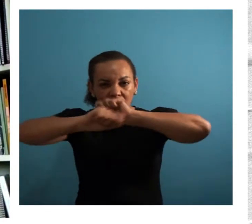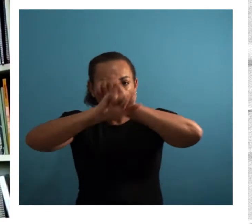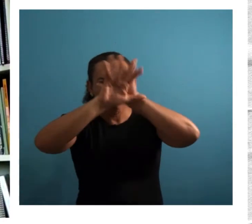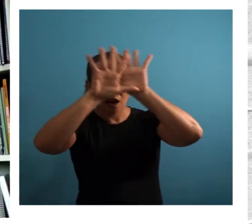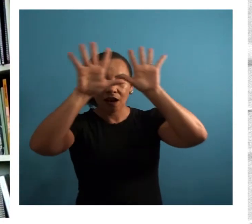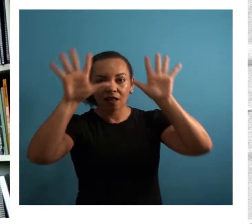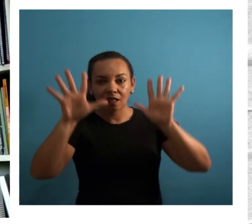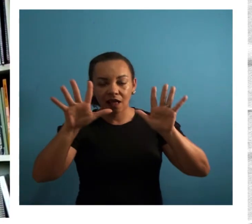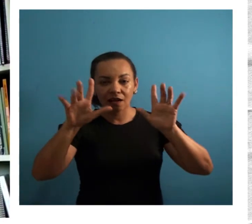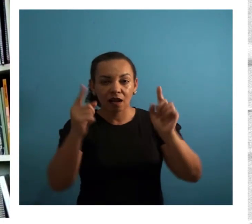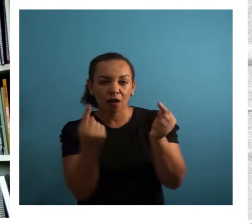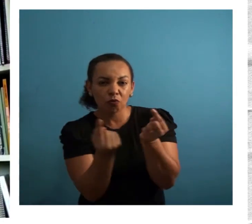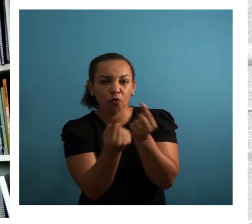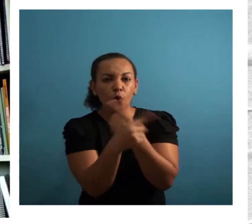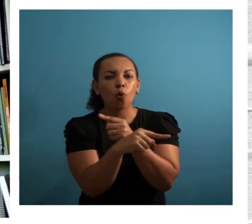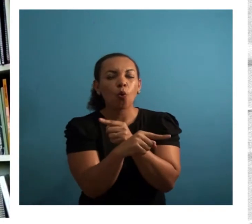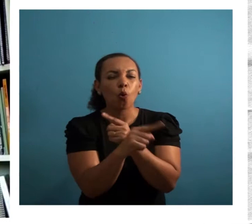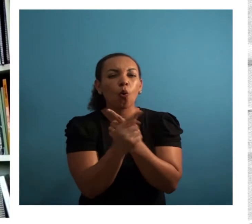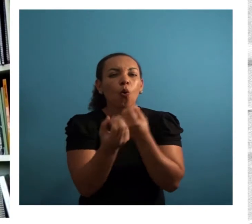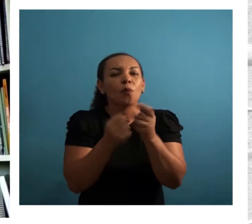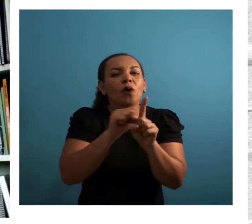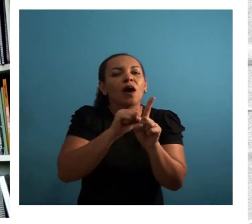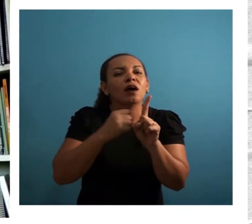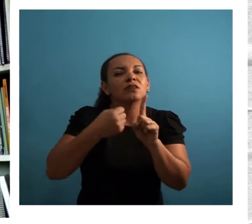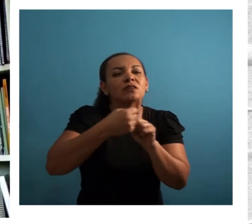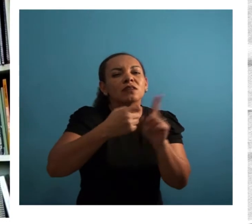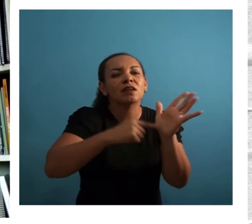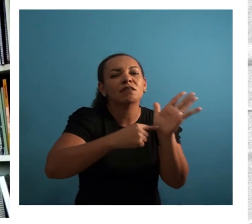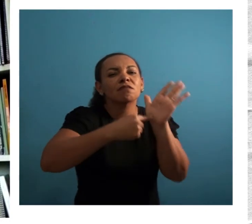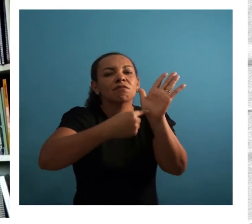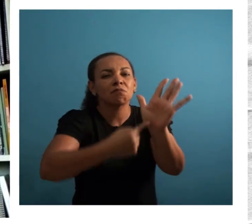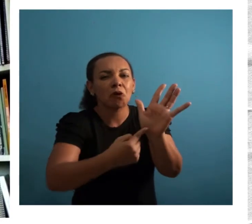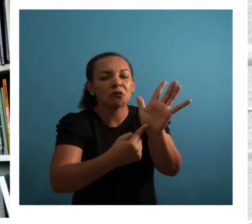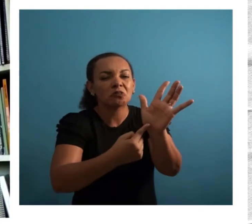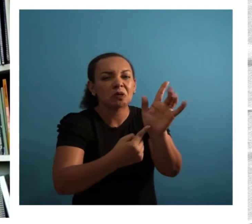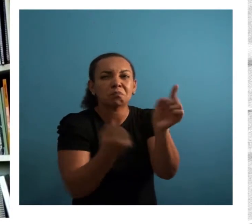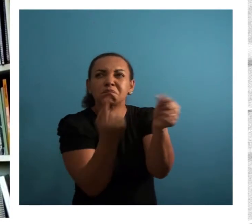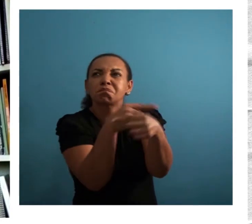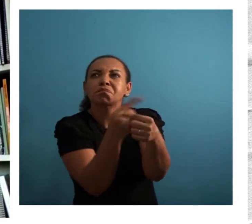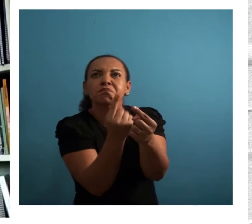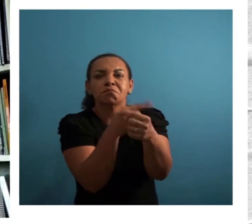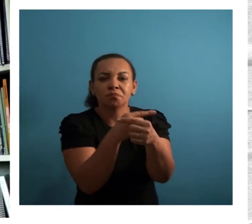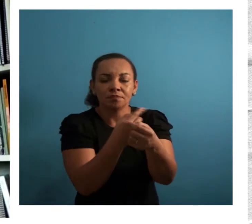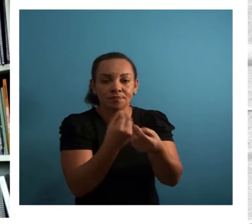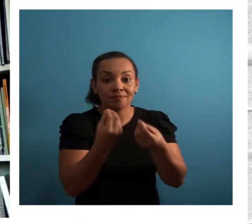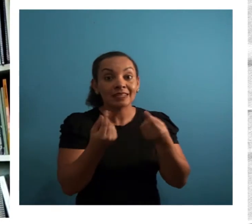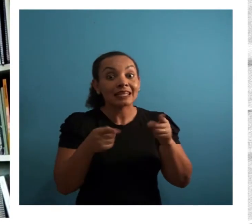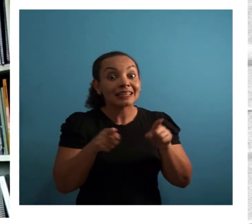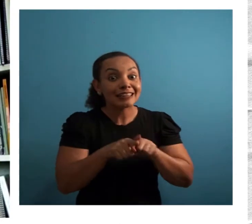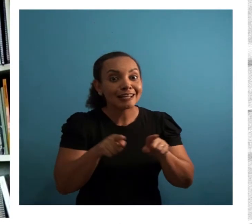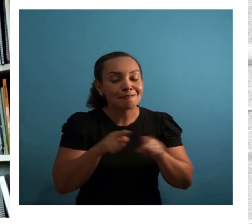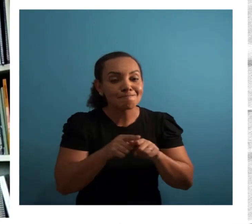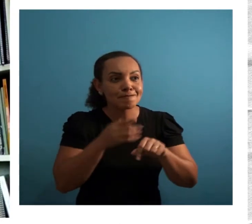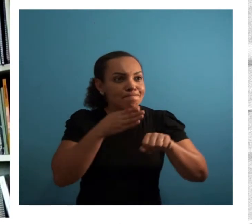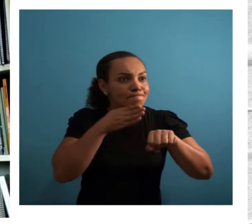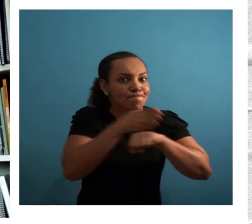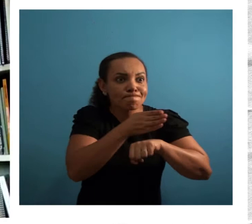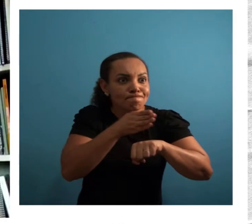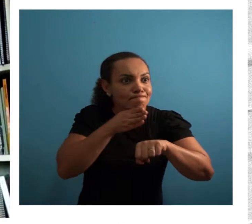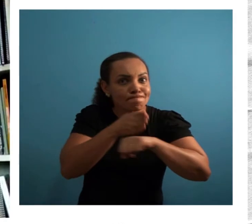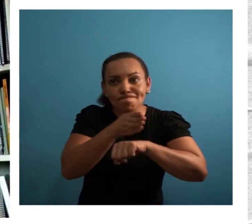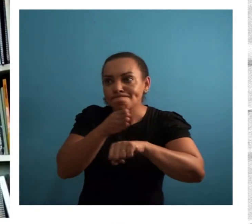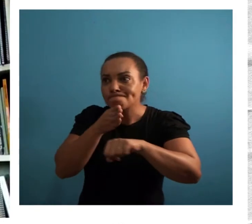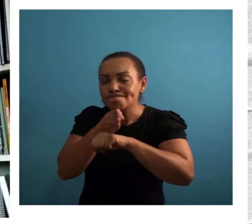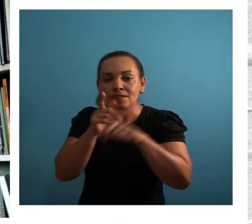as contradições que a sociedade nos apresente também inovam na penetração nos lugares